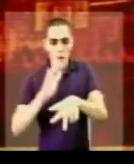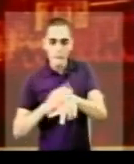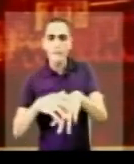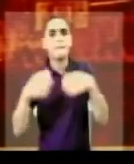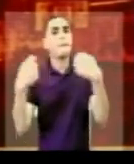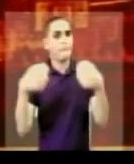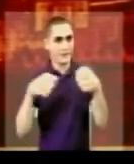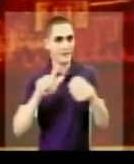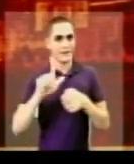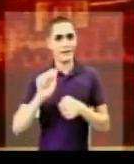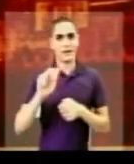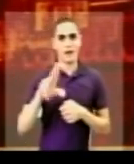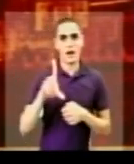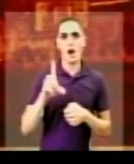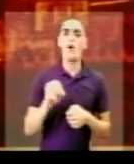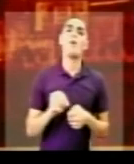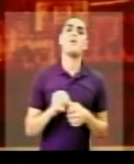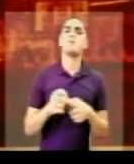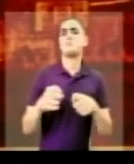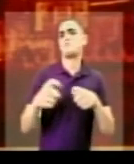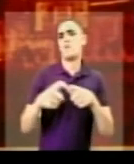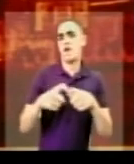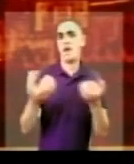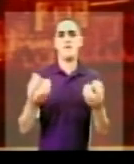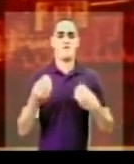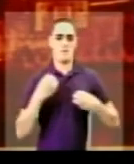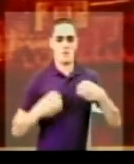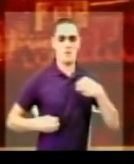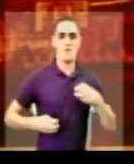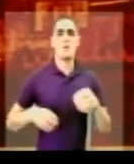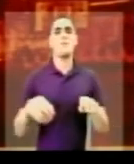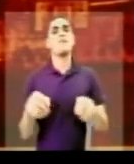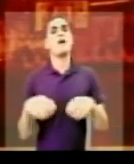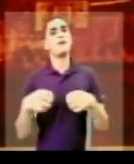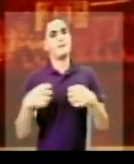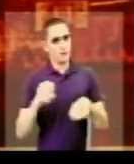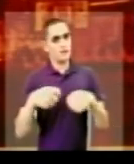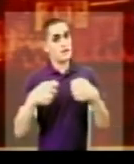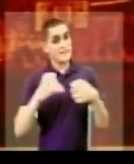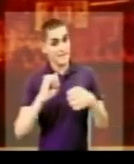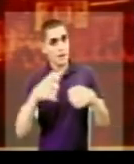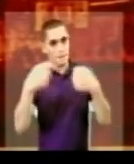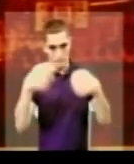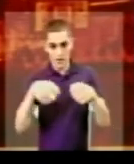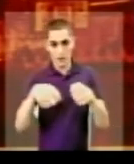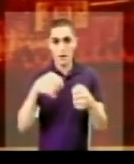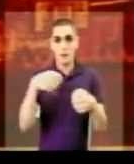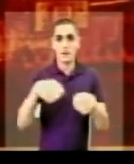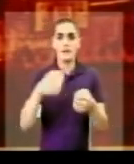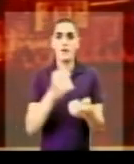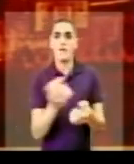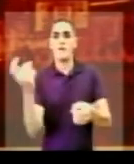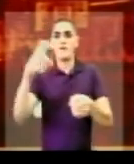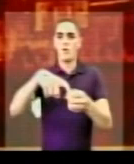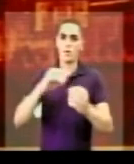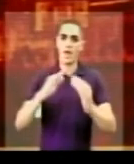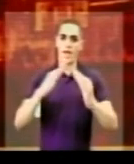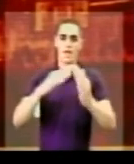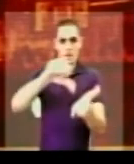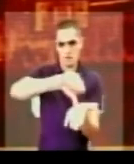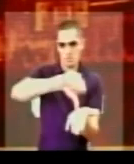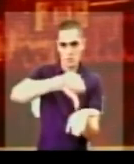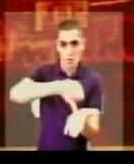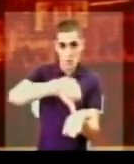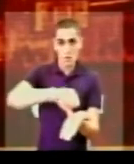laudo médico, laudo do exame, aí ele tem que procurar a unidade, entrar em contato com a unidade, que ele vai ter o laudo do Instituto Adolfo